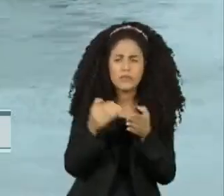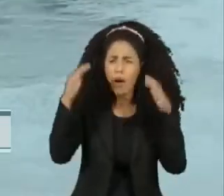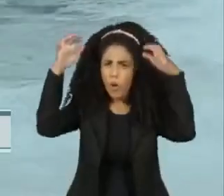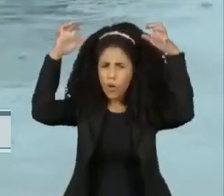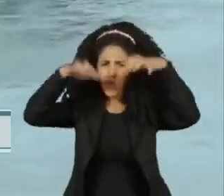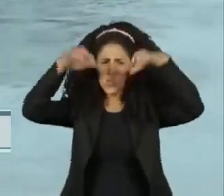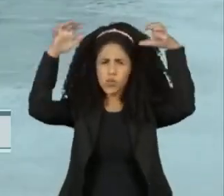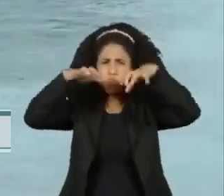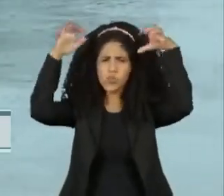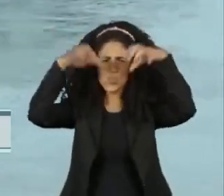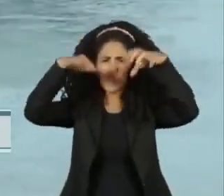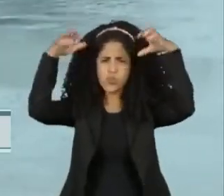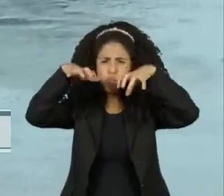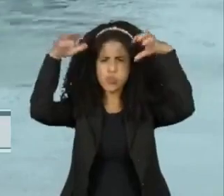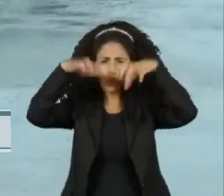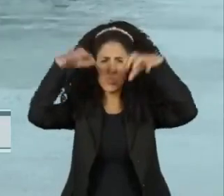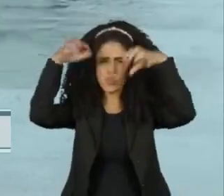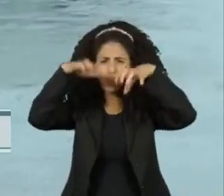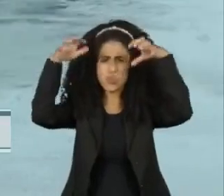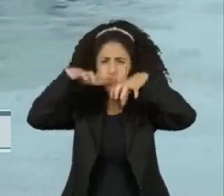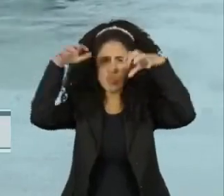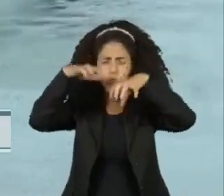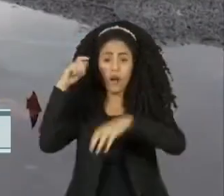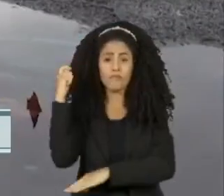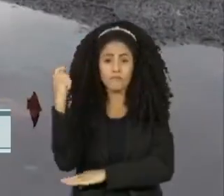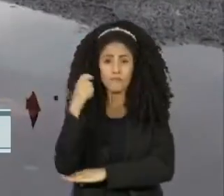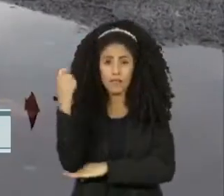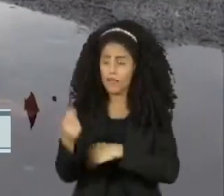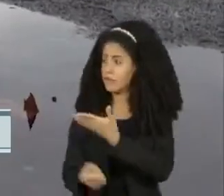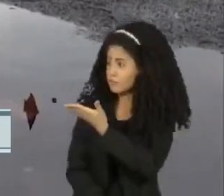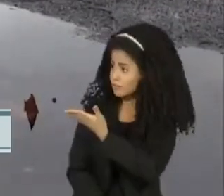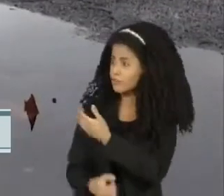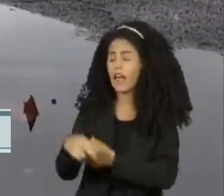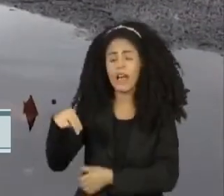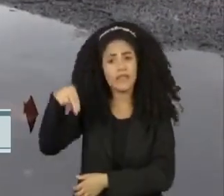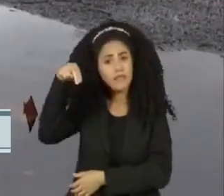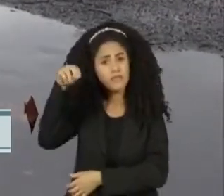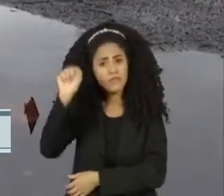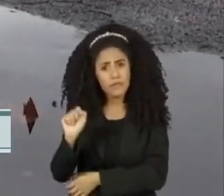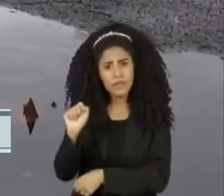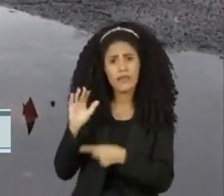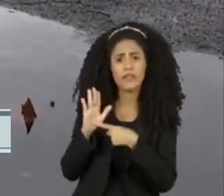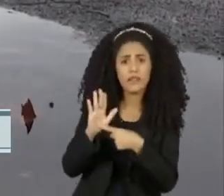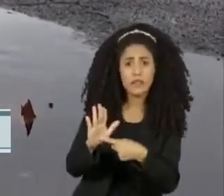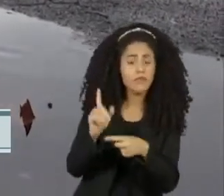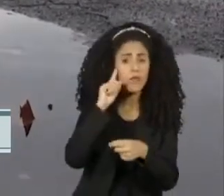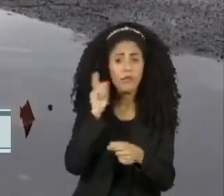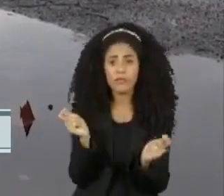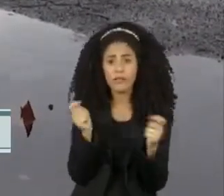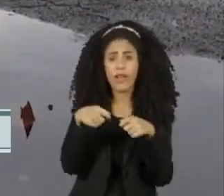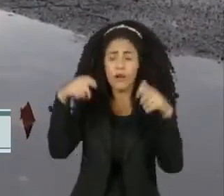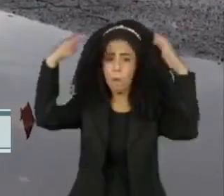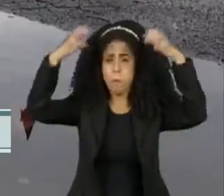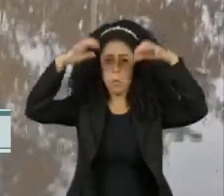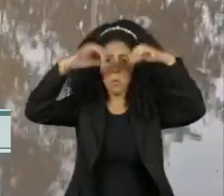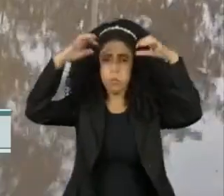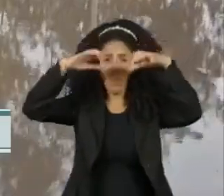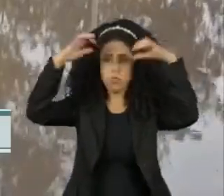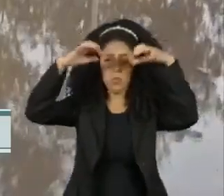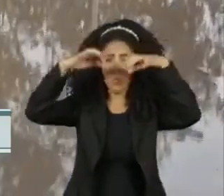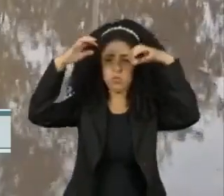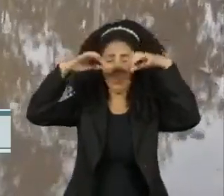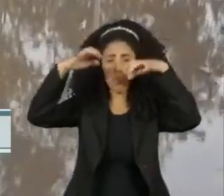muita chuva em toda região metropolitana de Porto Alegre no Oeste no norte e na serra a possibilidade de novos temporais